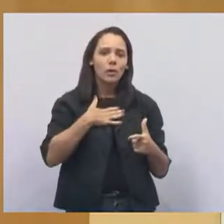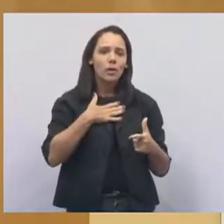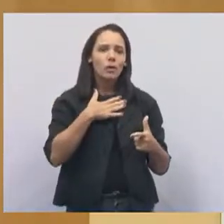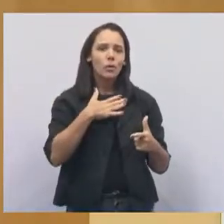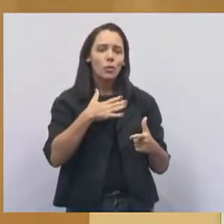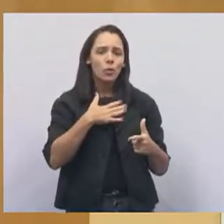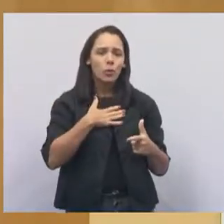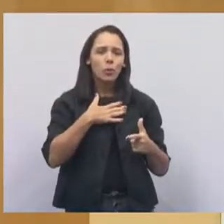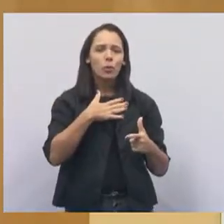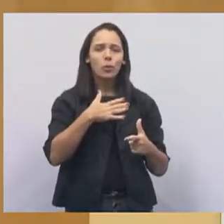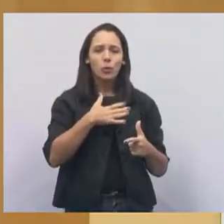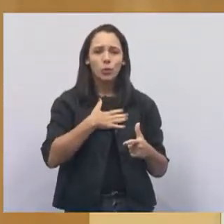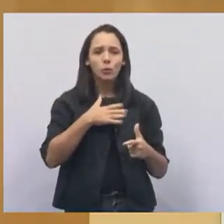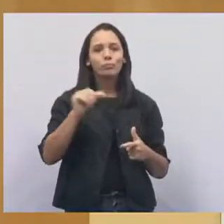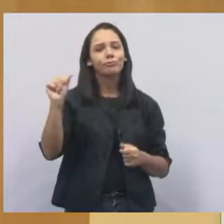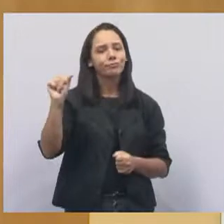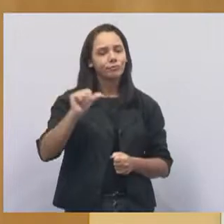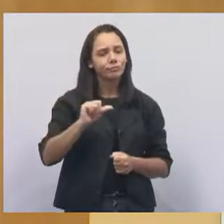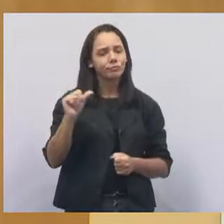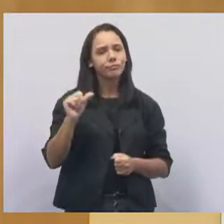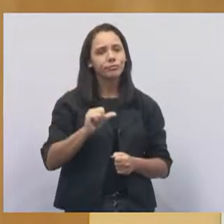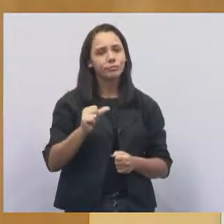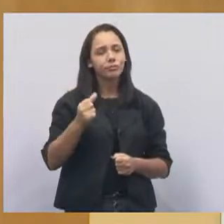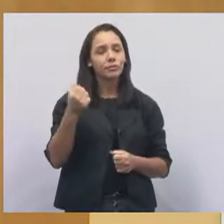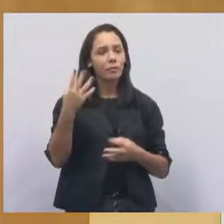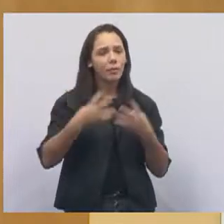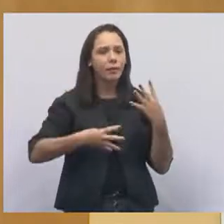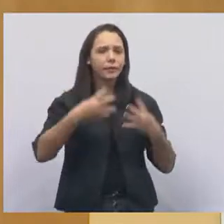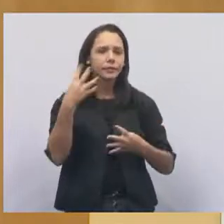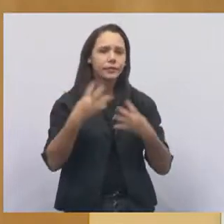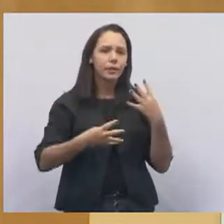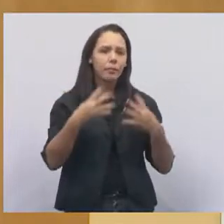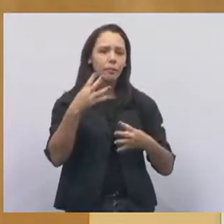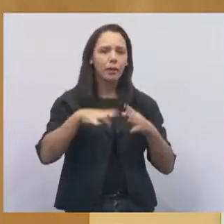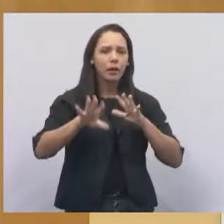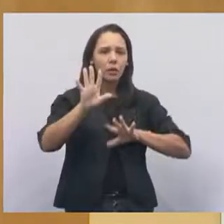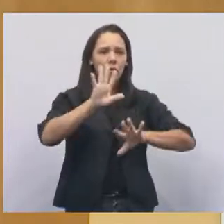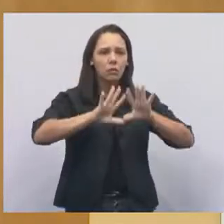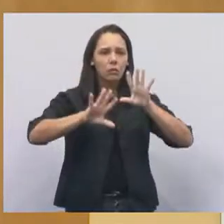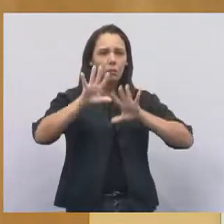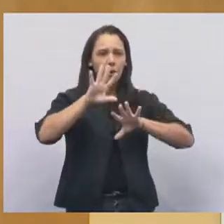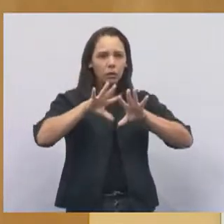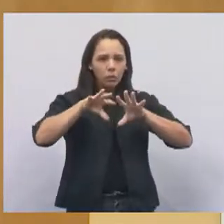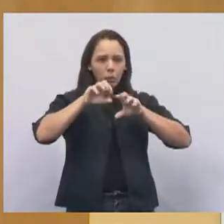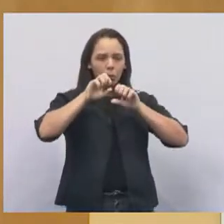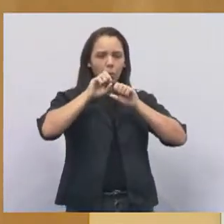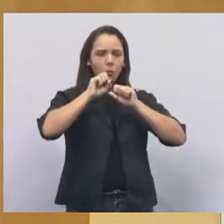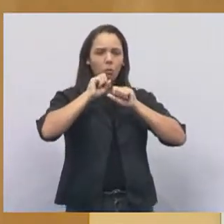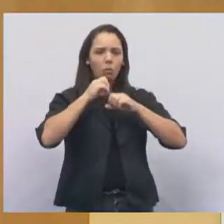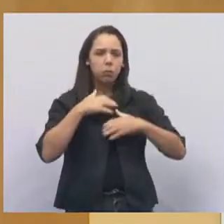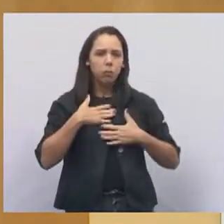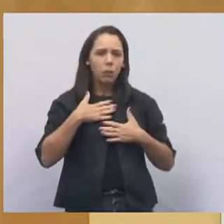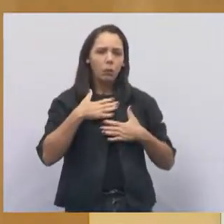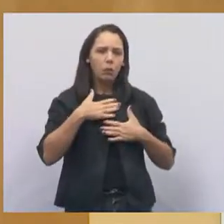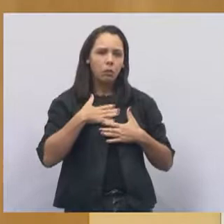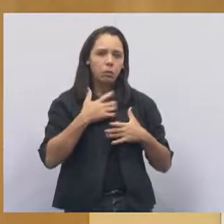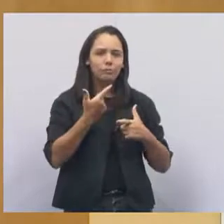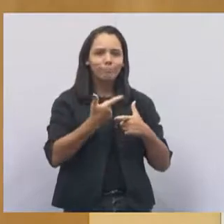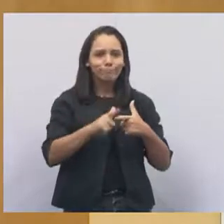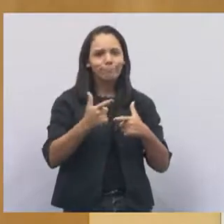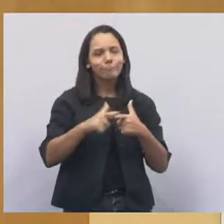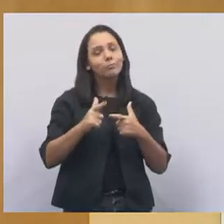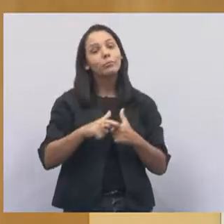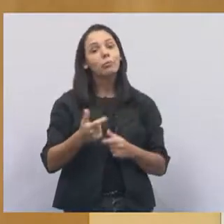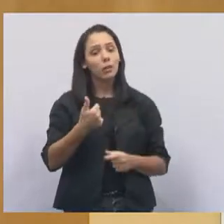alérgica e esse problema de de fumaça faz mal aí o que que acontece né eu vi que foi citado